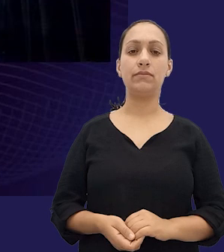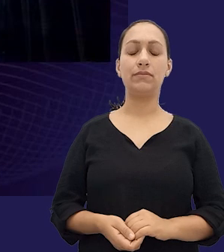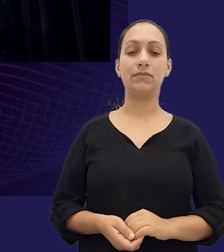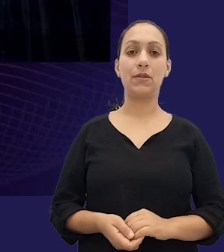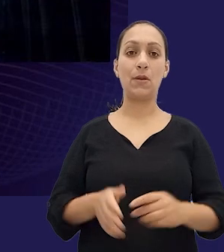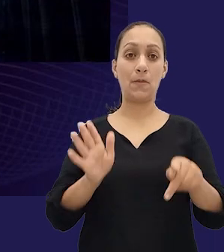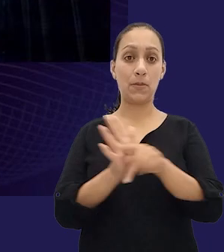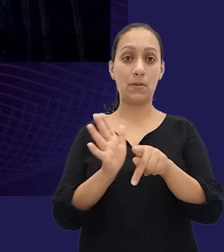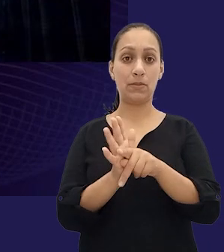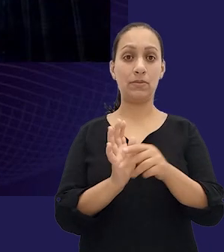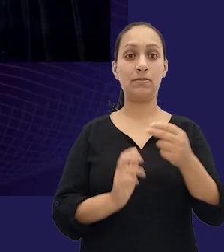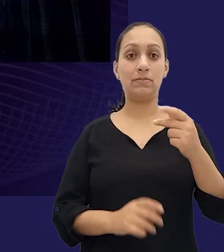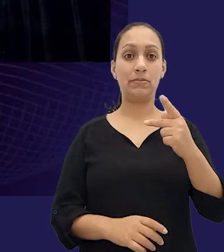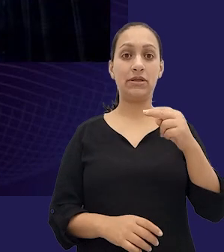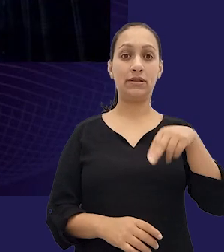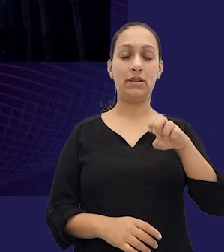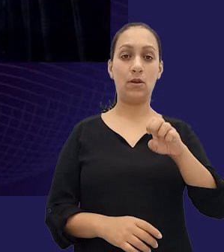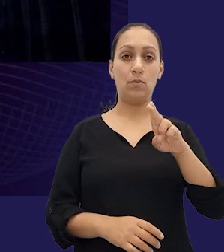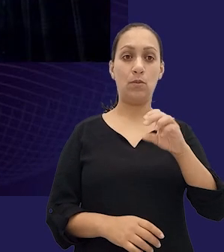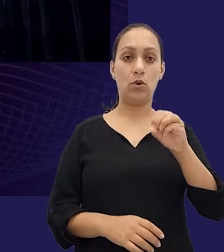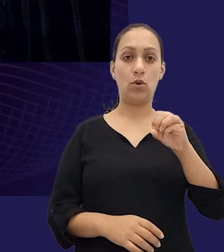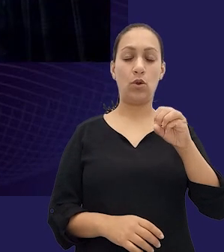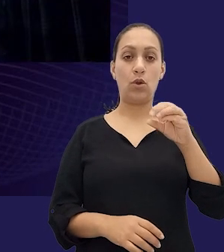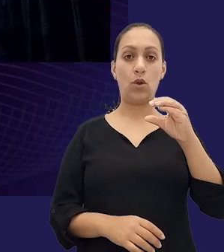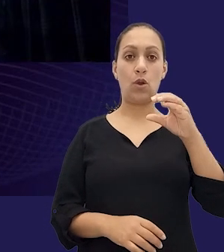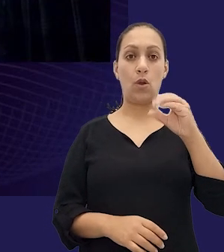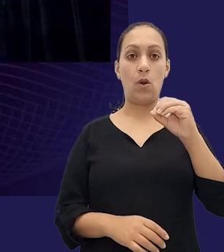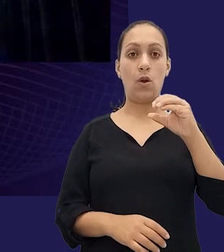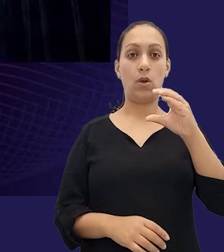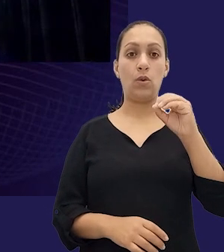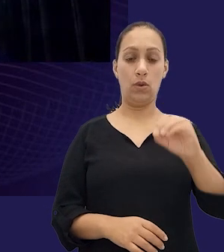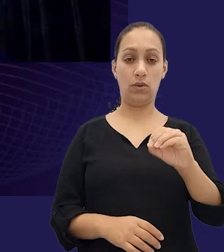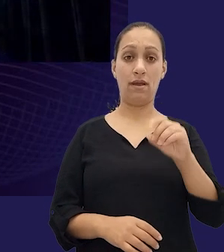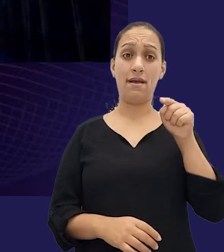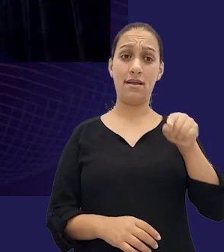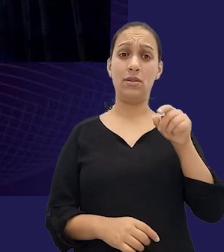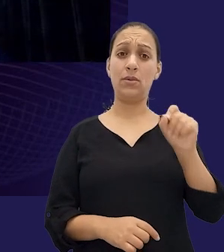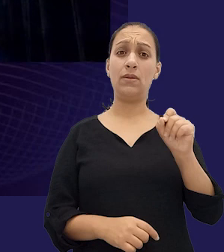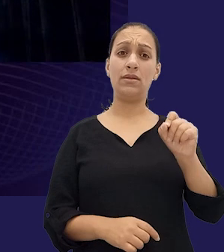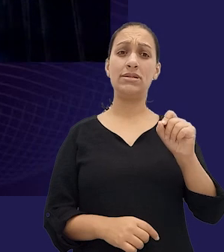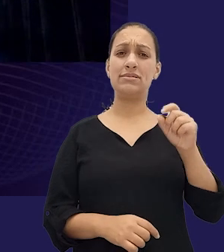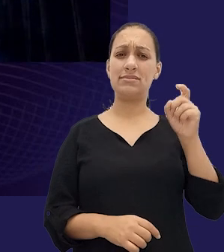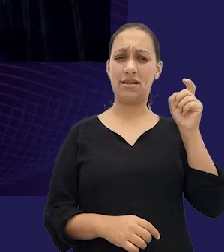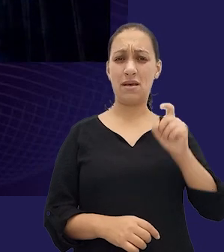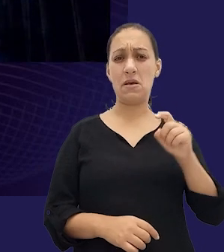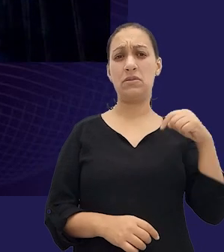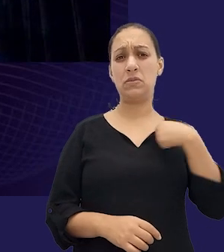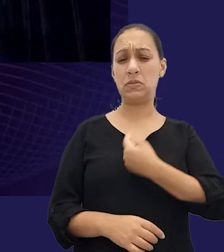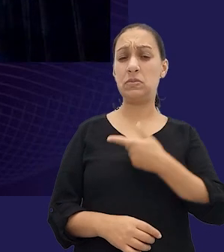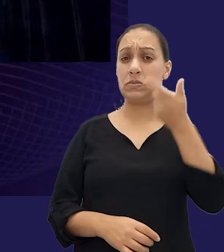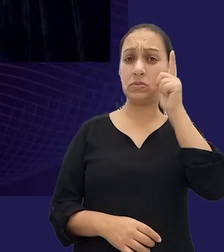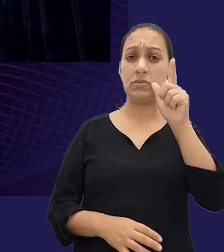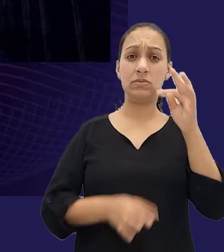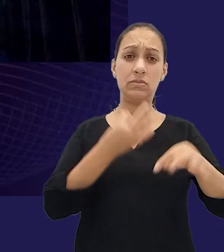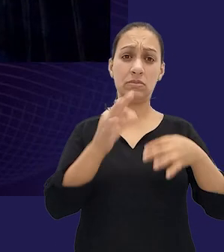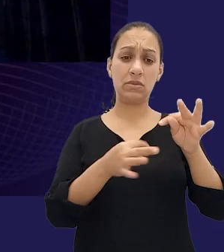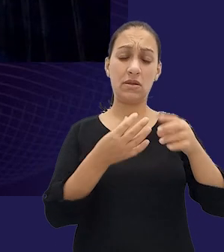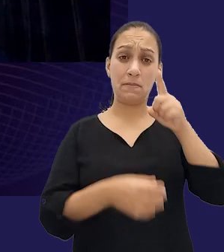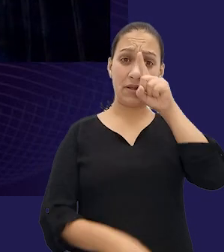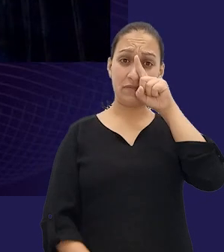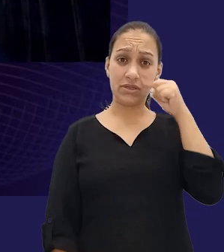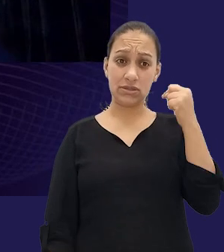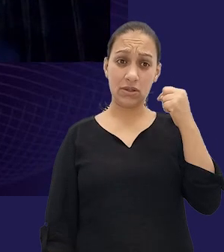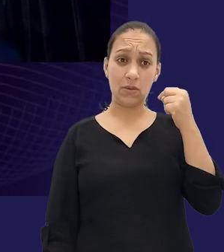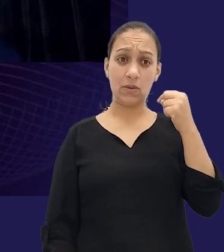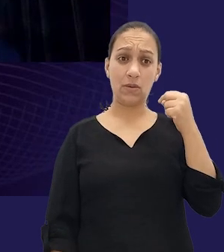o próprio pneumococo, tá? O Streptococcus pneumoniae. Será que a gente vai conseguir tratar uma infecção por